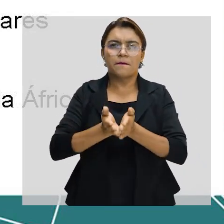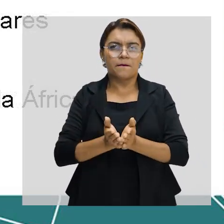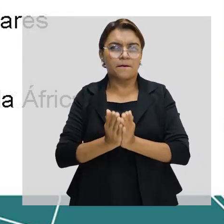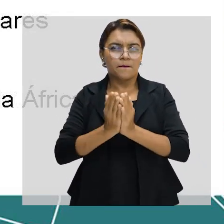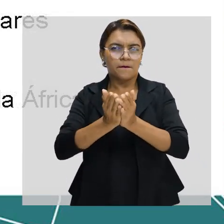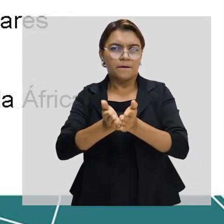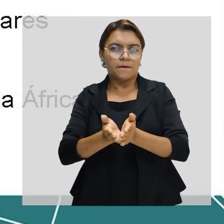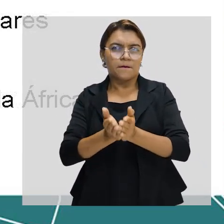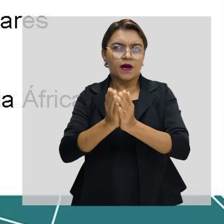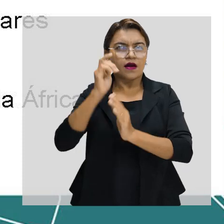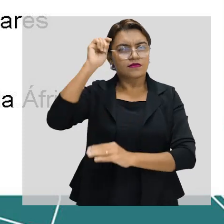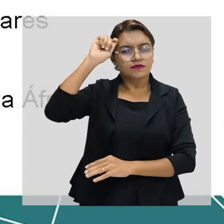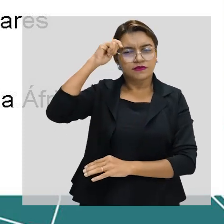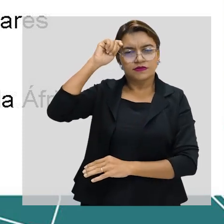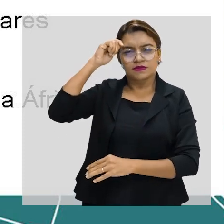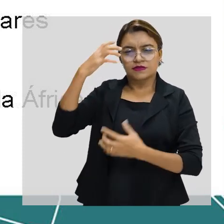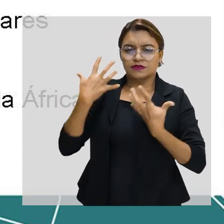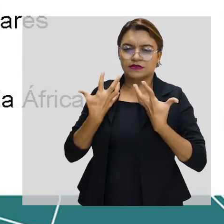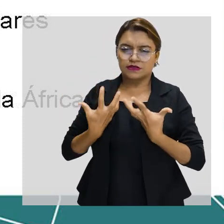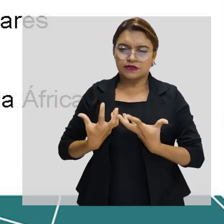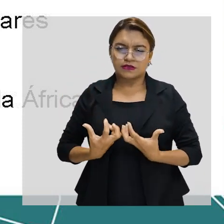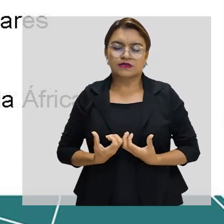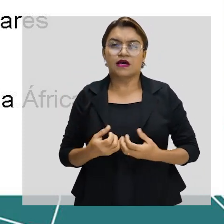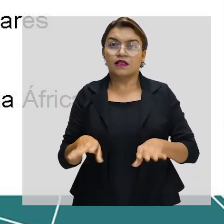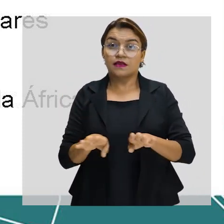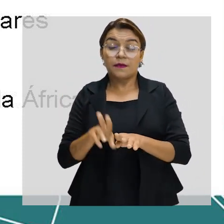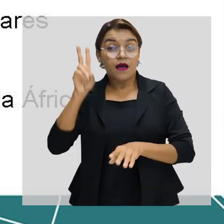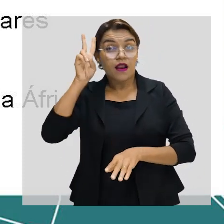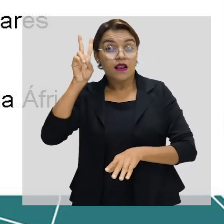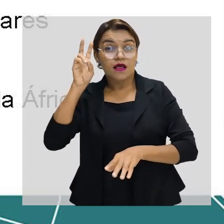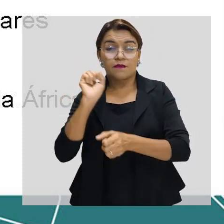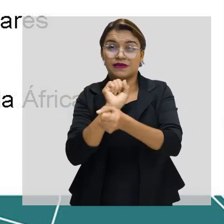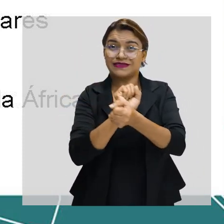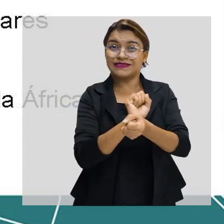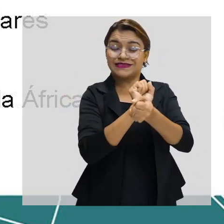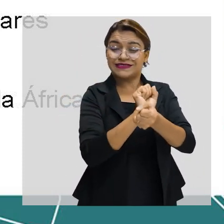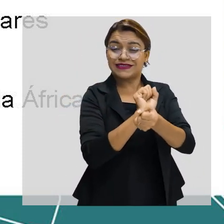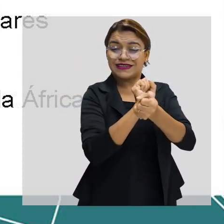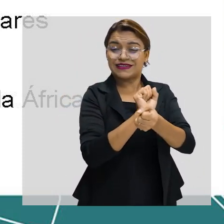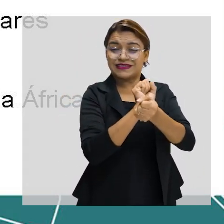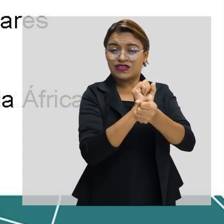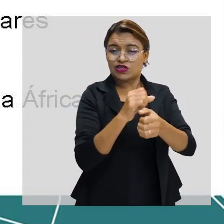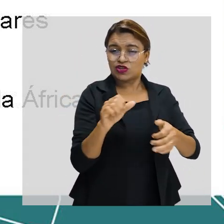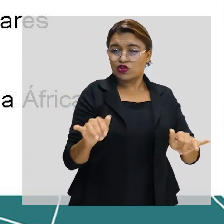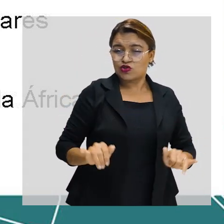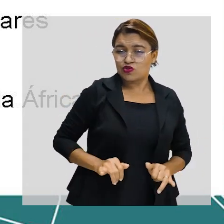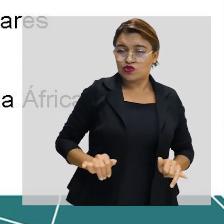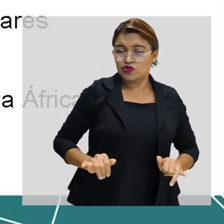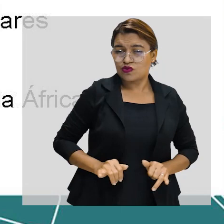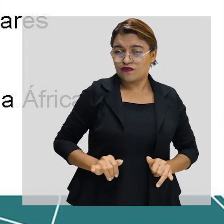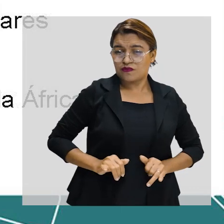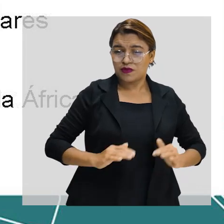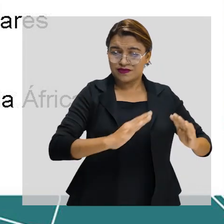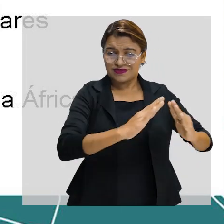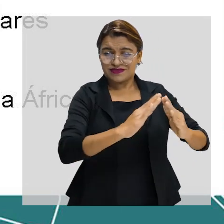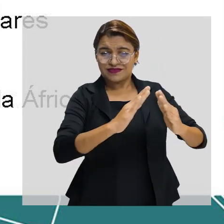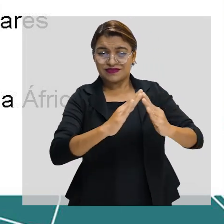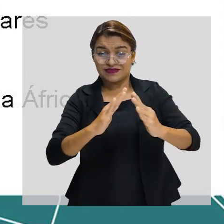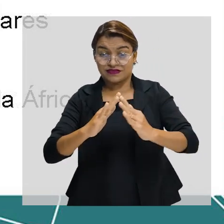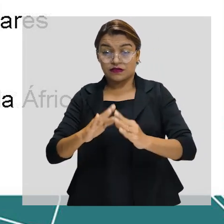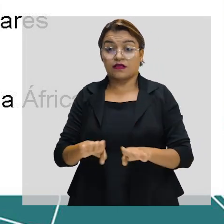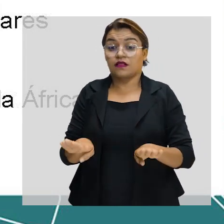negreiros, fatigado, e das cadeias aterradoras que envolvem lares,